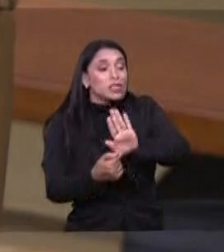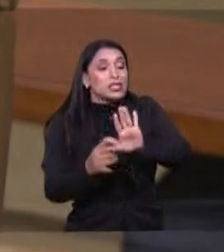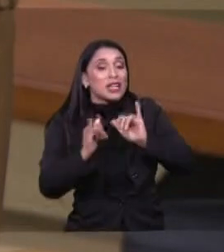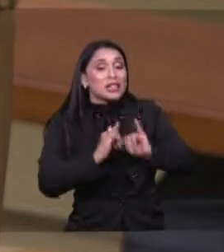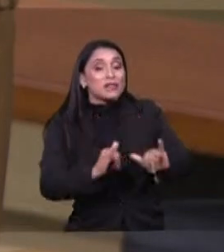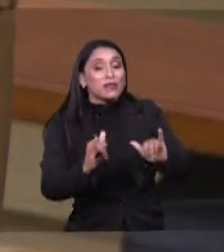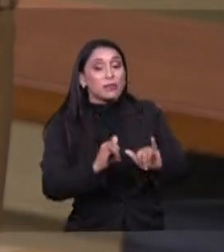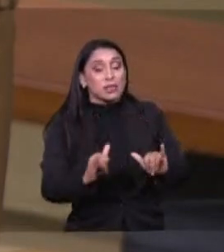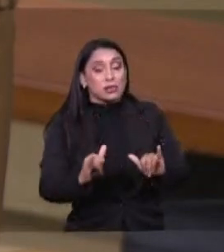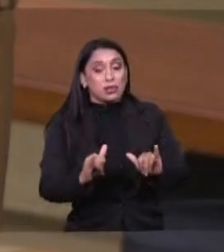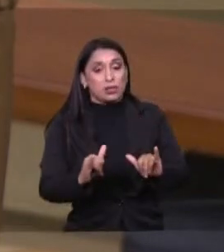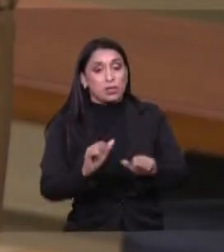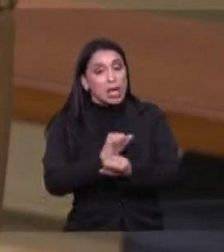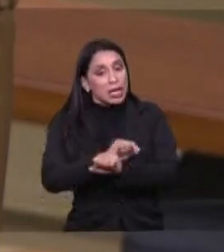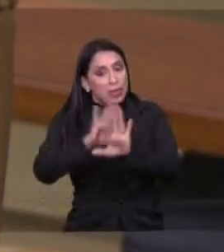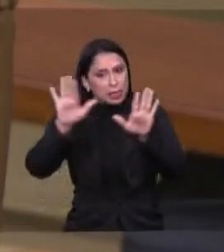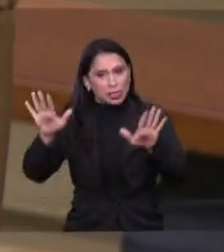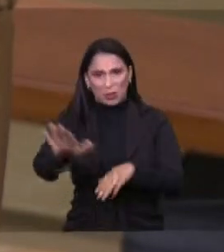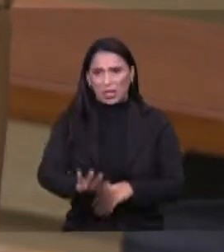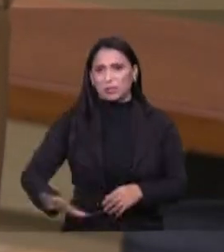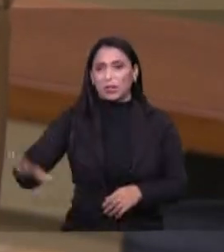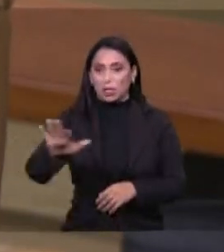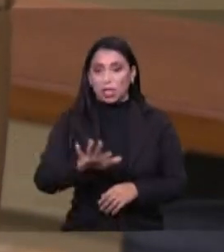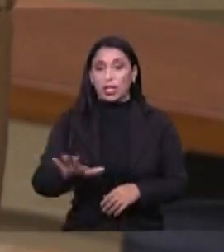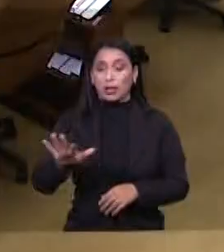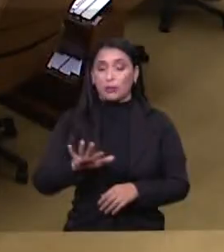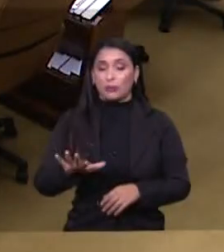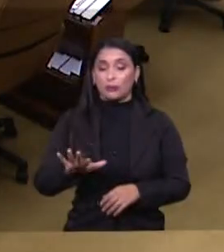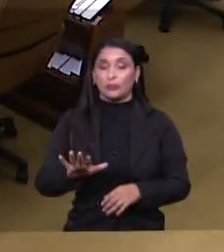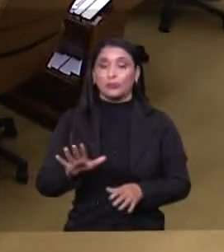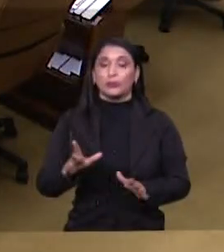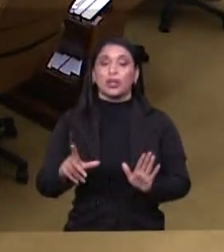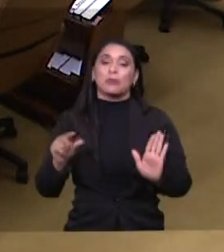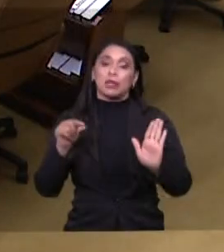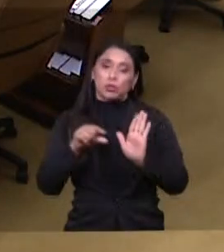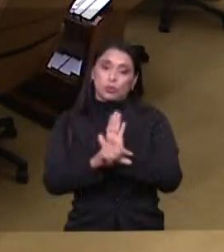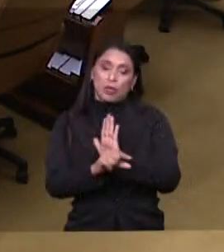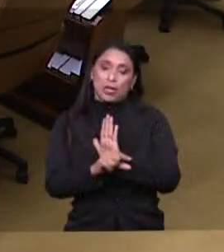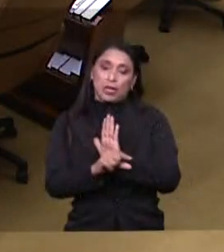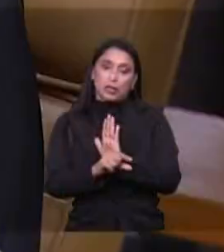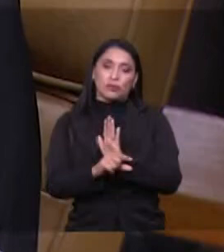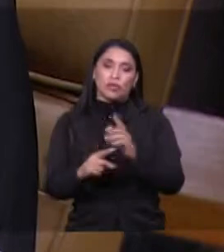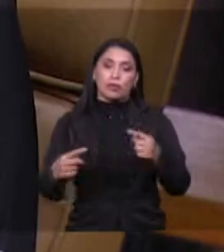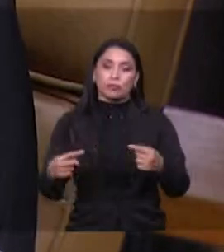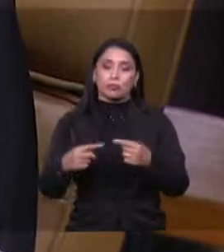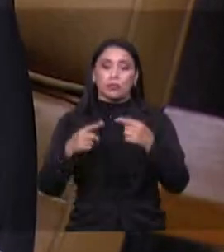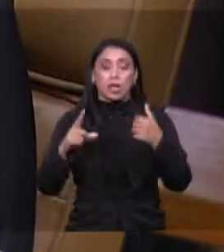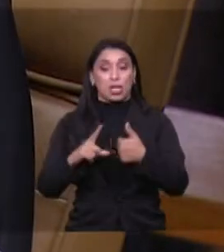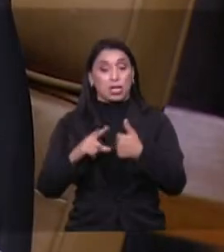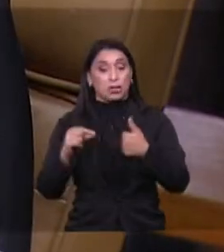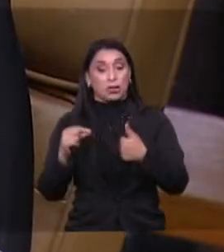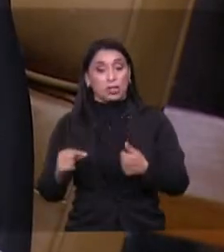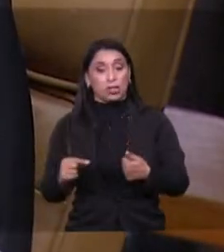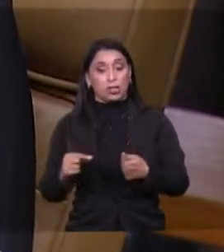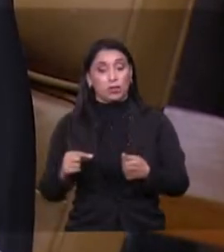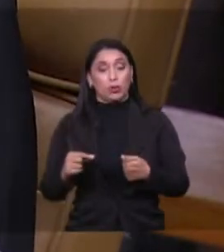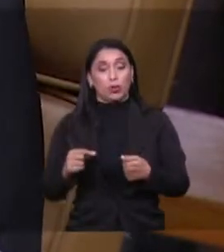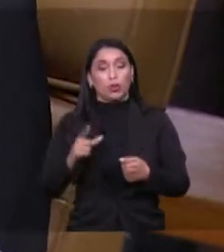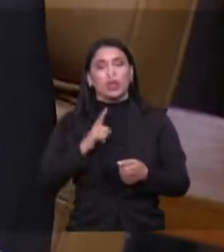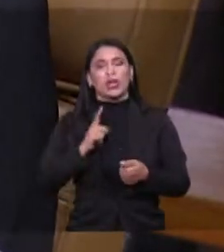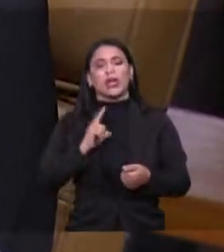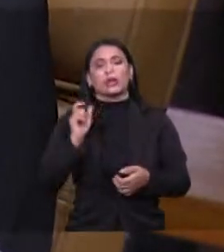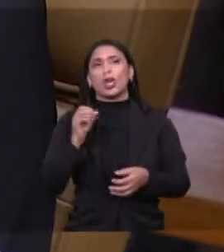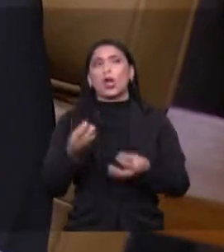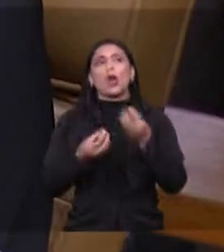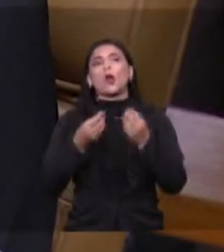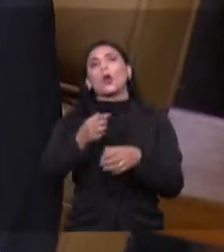informações, de forma transparente para todos. Mas o parágrafo está ligado ao artigo. O artigo está falando sobre o tratamento